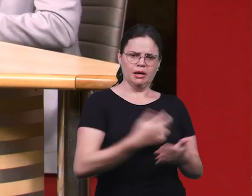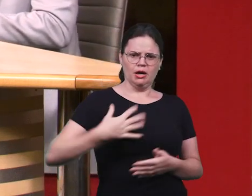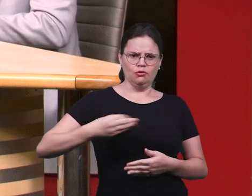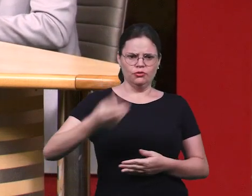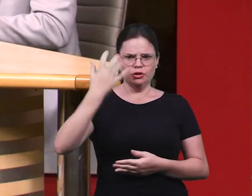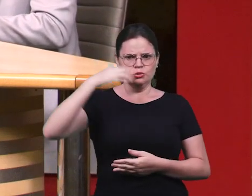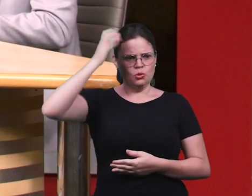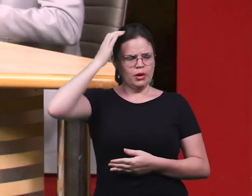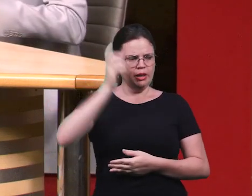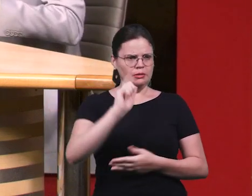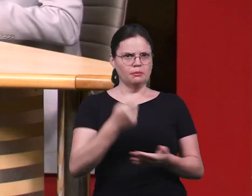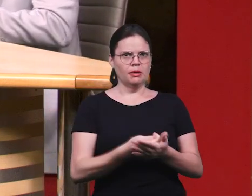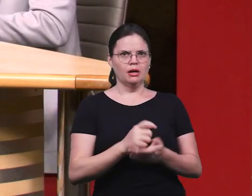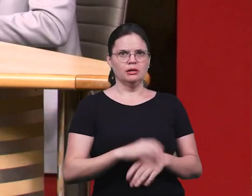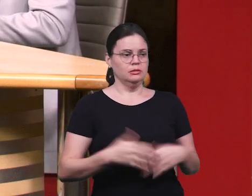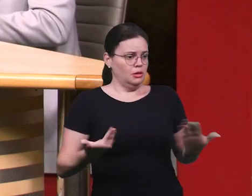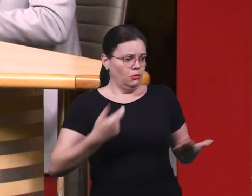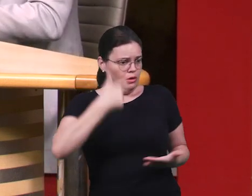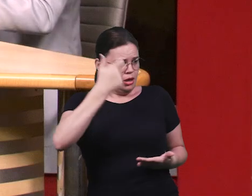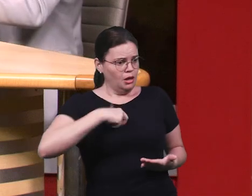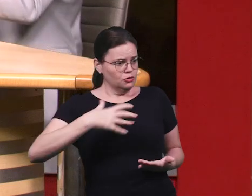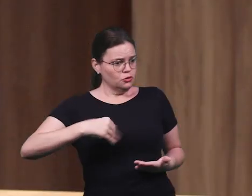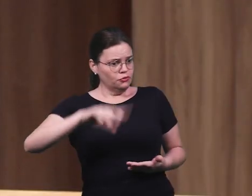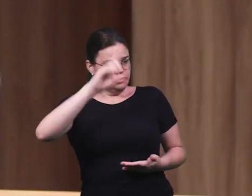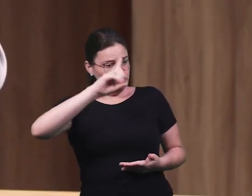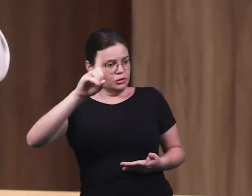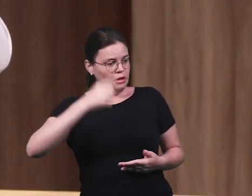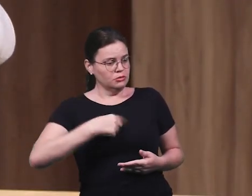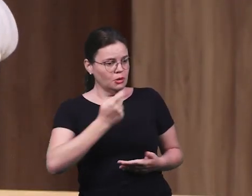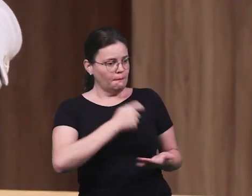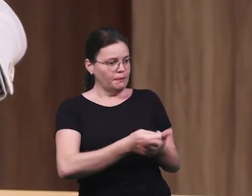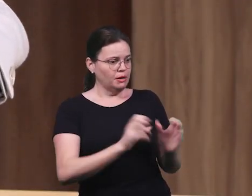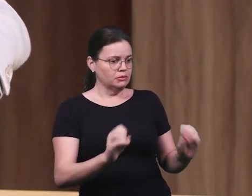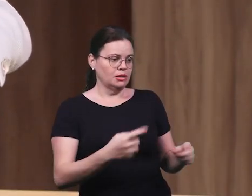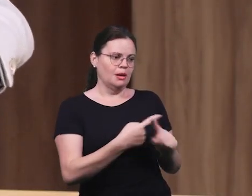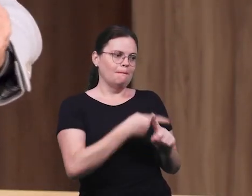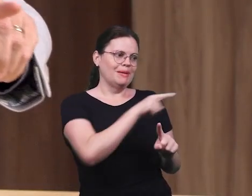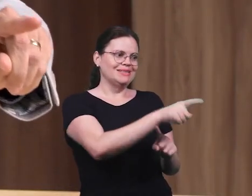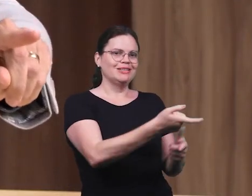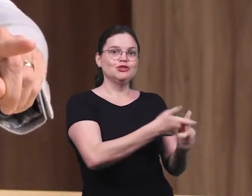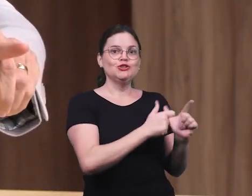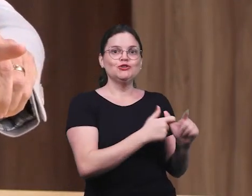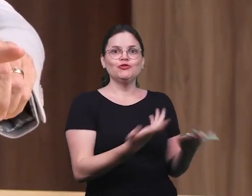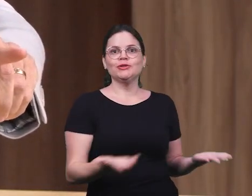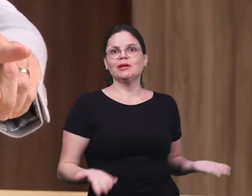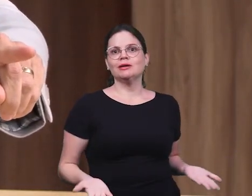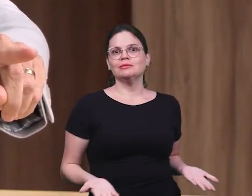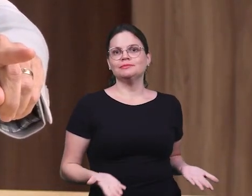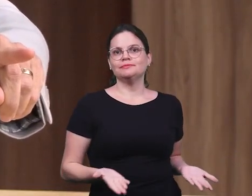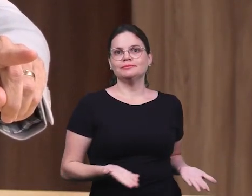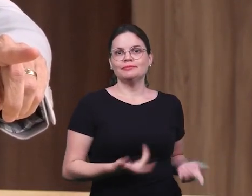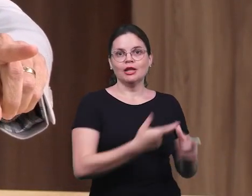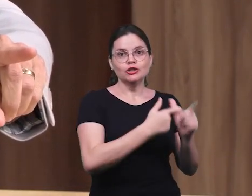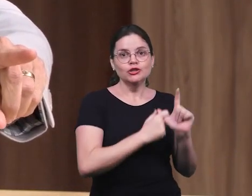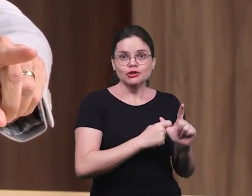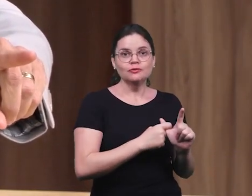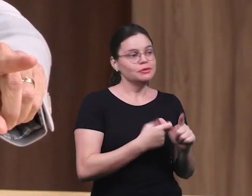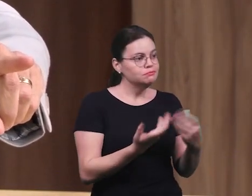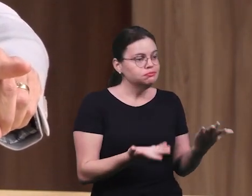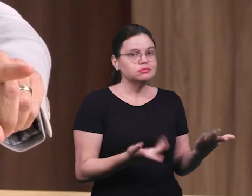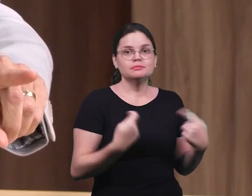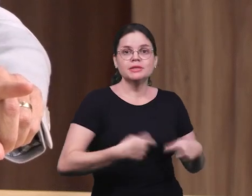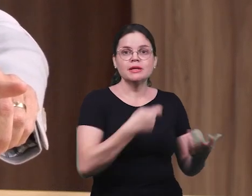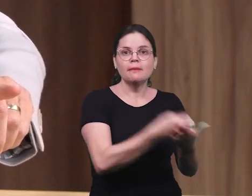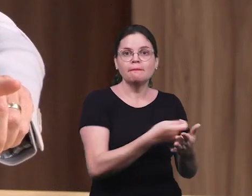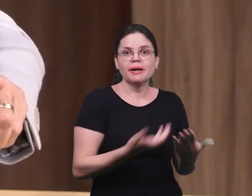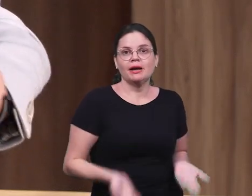paga impostos. Então eu estou isento. Só que agora ele tinha criado uma dívida, porque aquele pessoal ia voltar para cobrar. Exatamente. E ele não tinha que